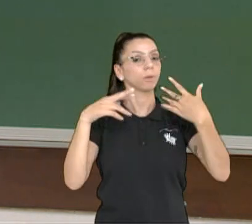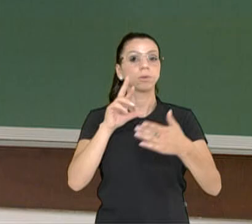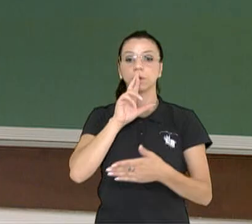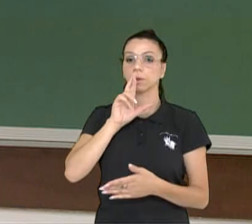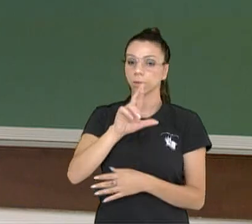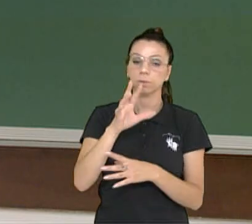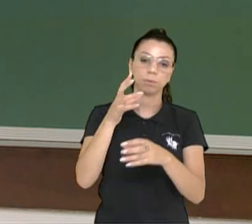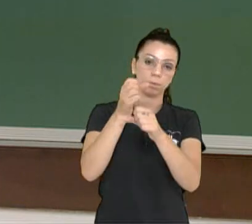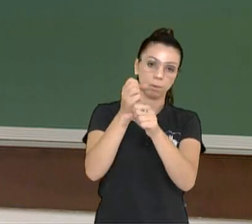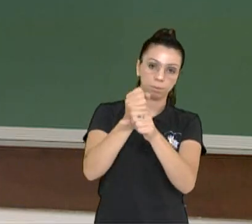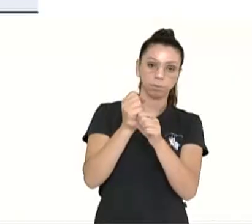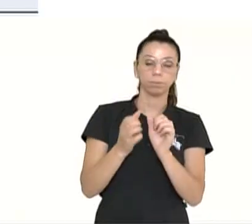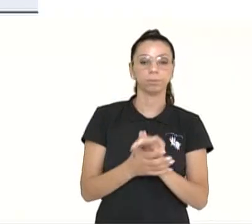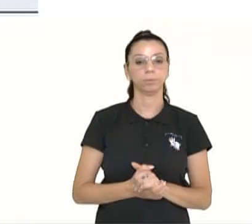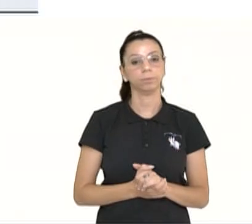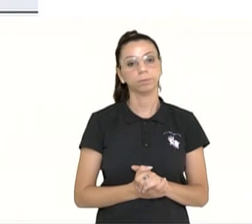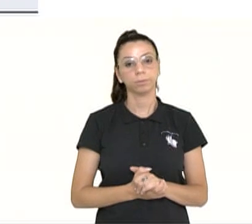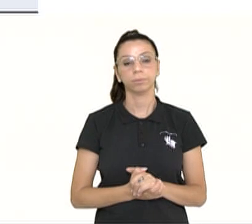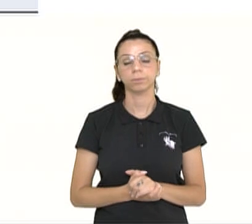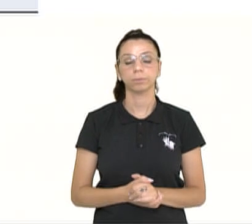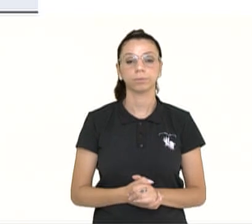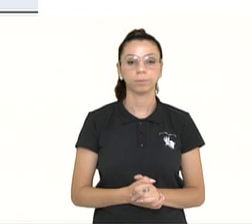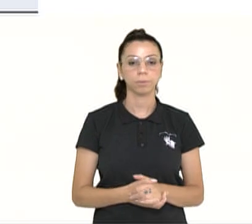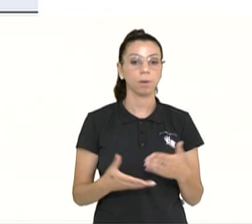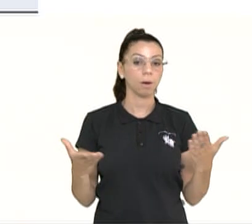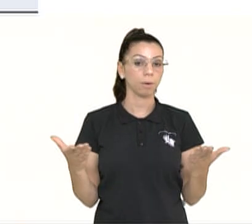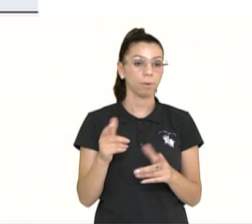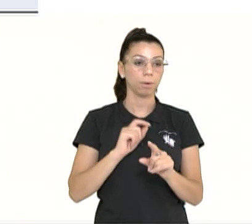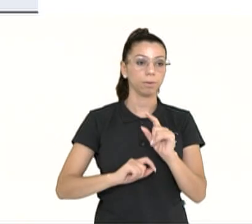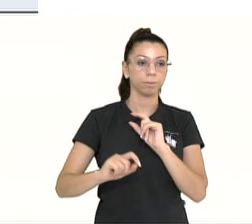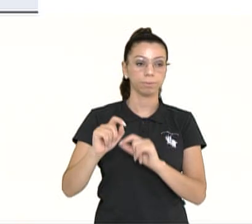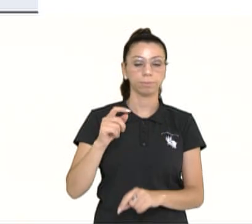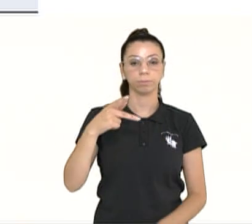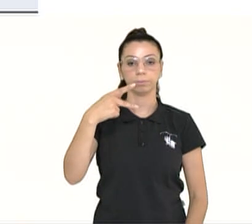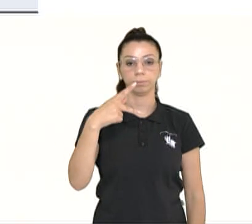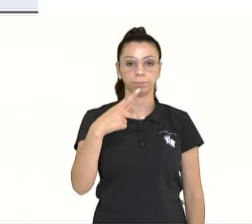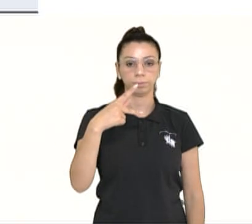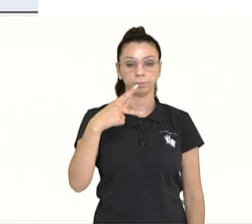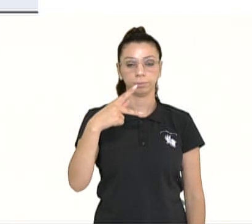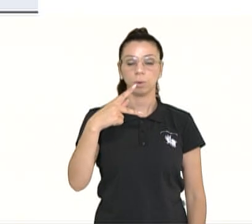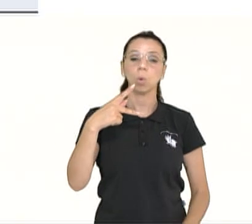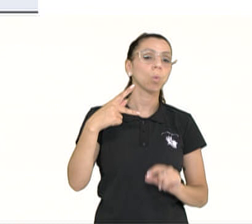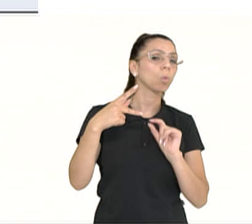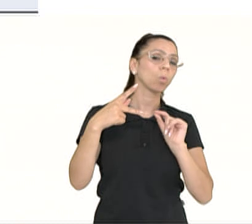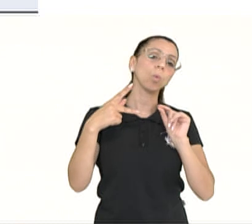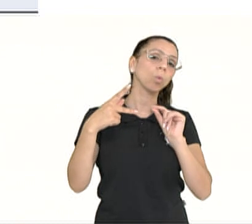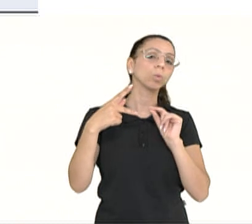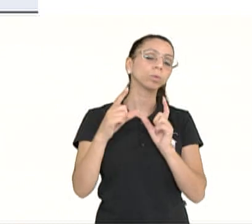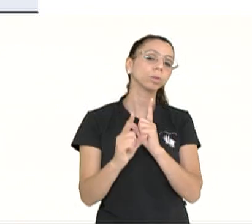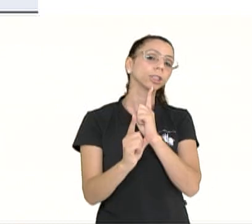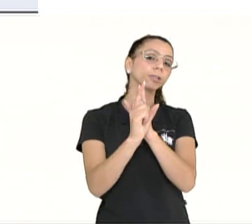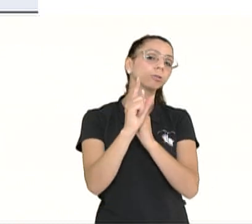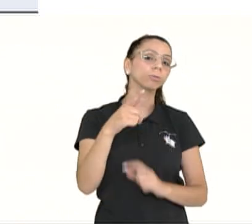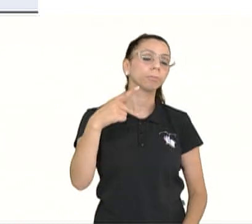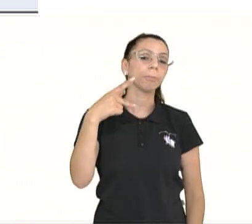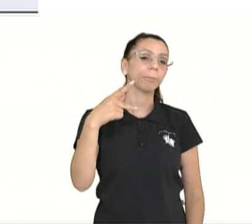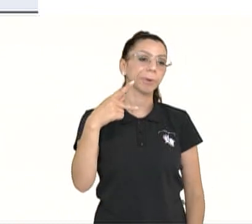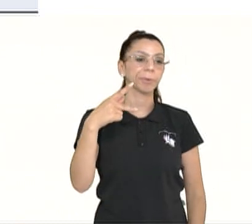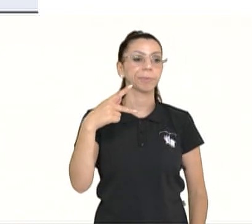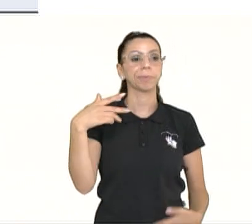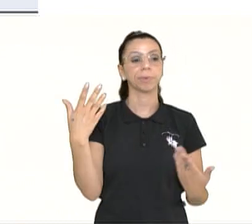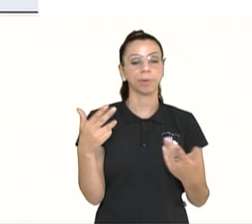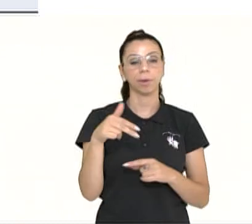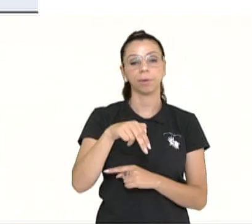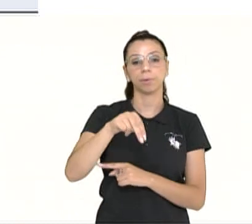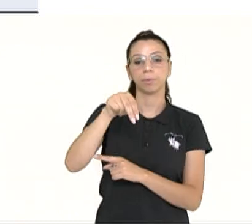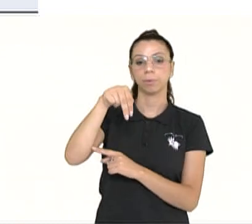resultados obtidos pelo nosso cálculo. E aí eu vou calcular o valor de P. Como que eu acho o valor de P? Poxa, coloquei aqui então que o